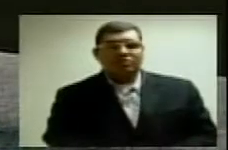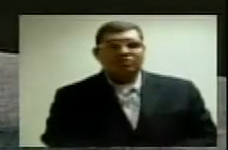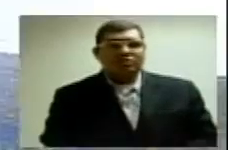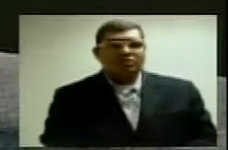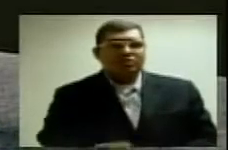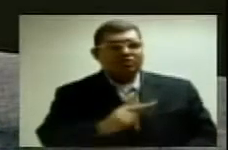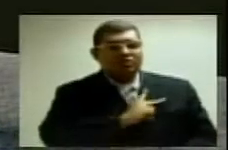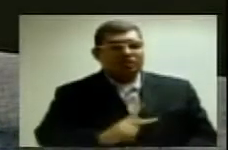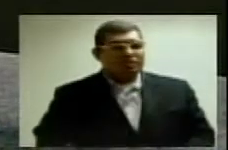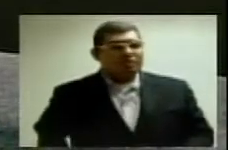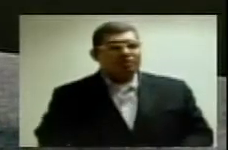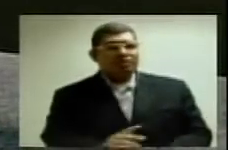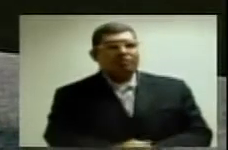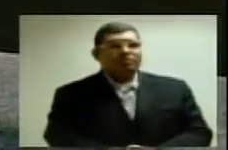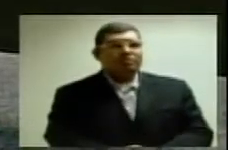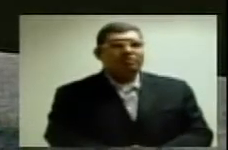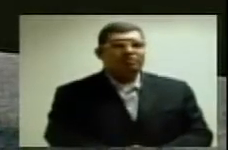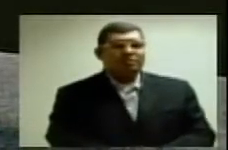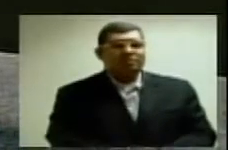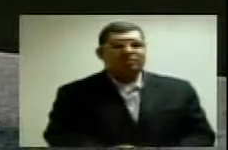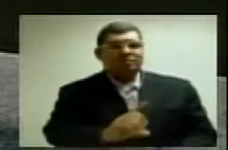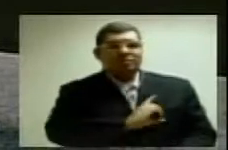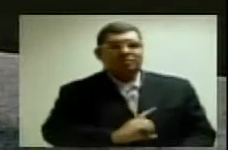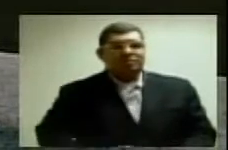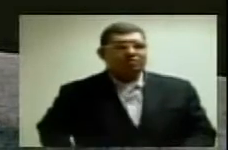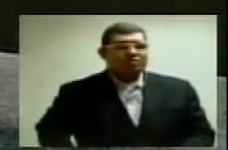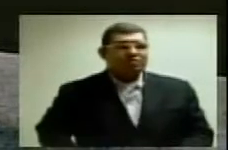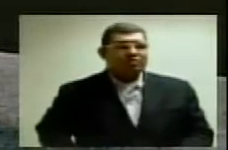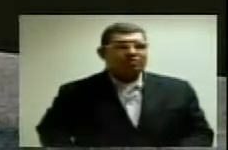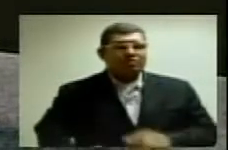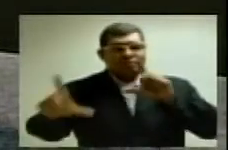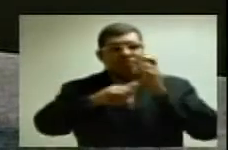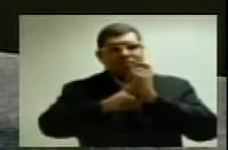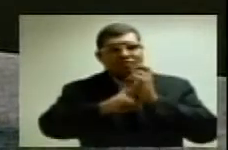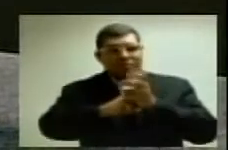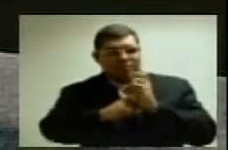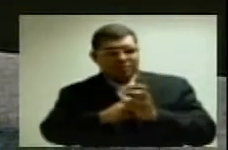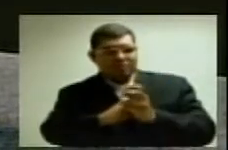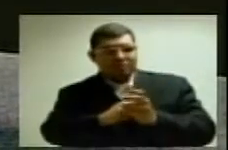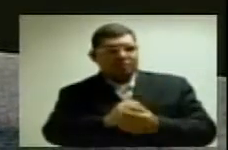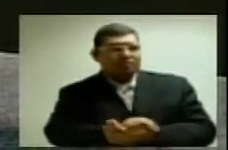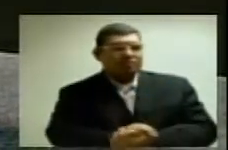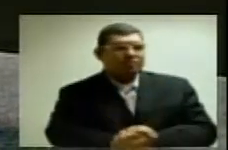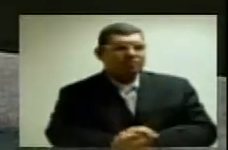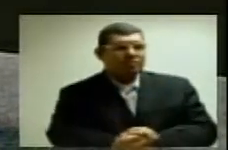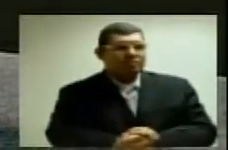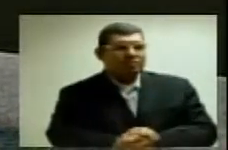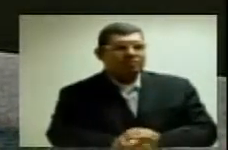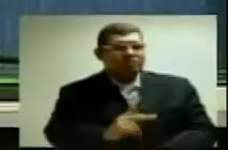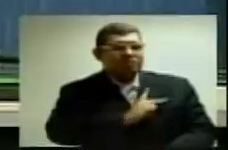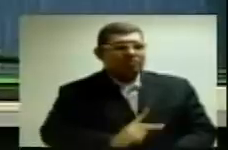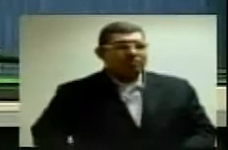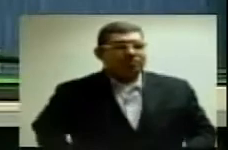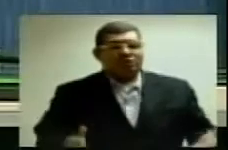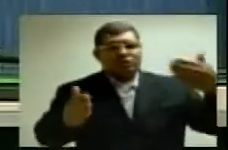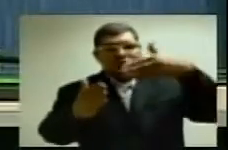Exerça. Senhor presidente, senhores deputados, senhoras deputadas, telespectadores da TV Assembleia. Senhor presidente,